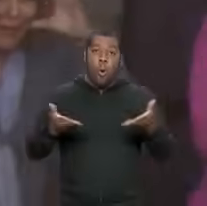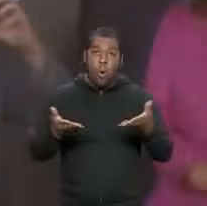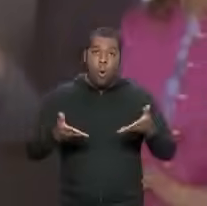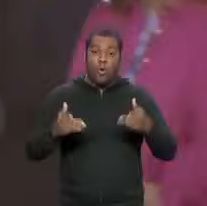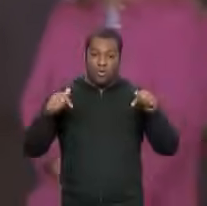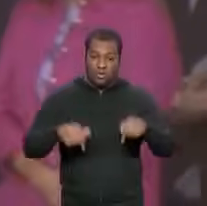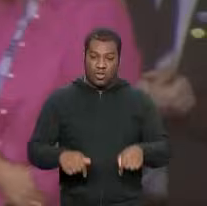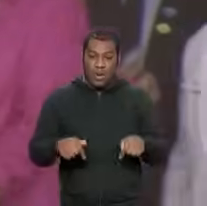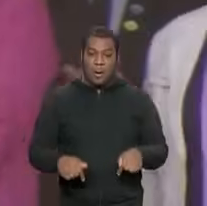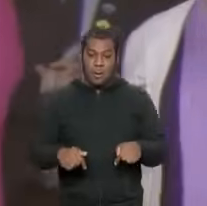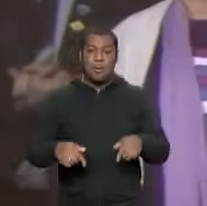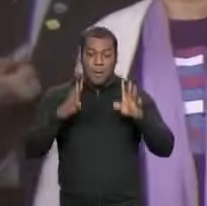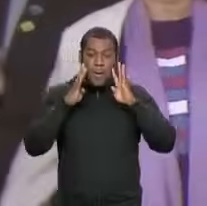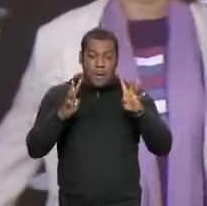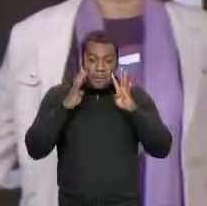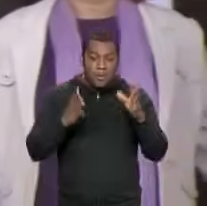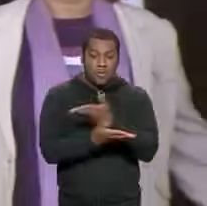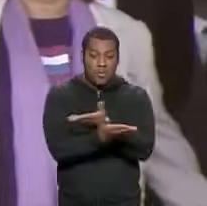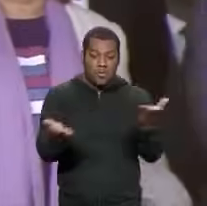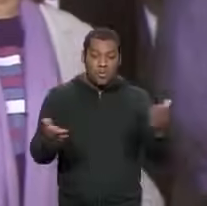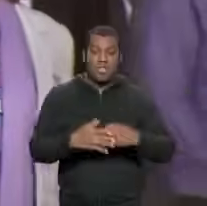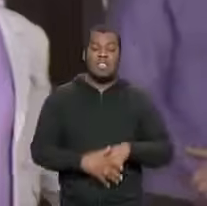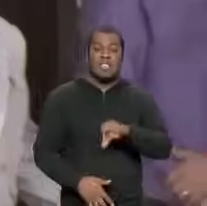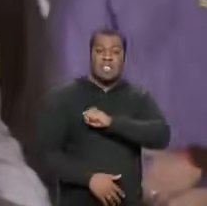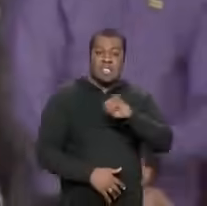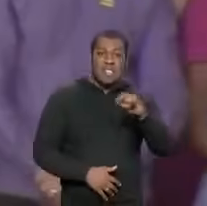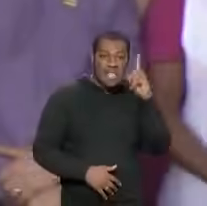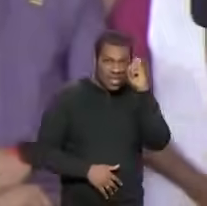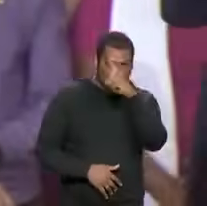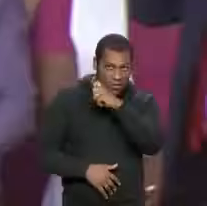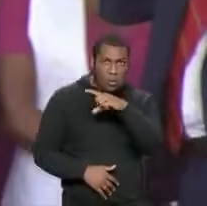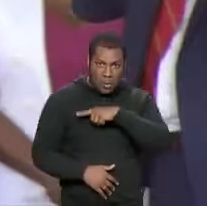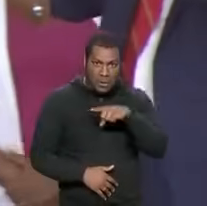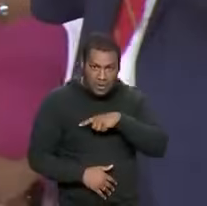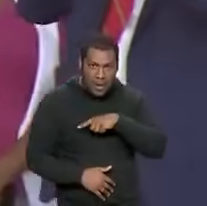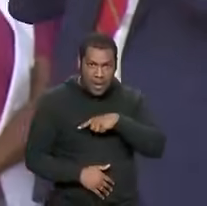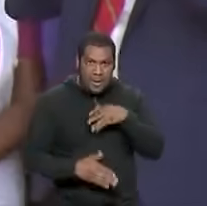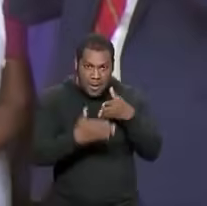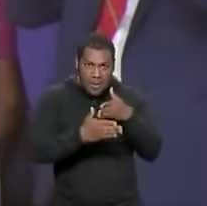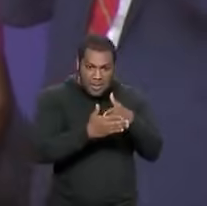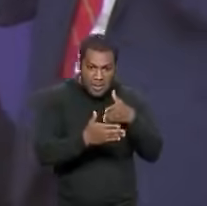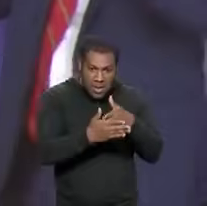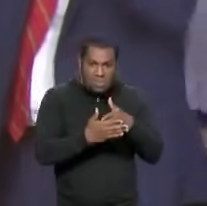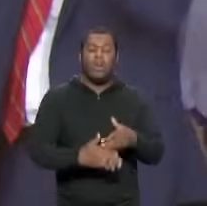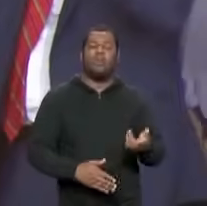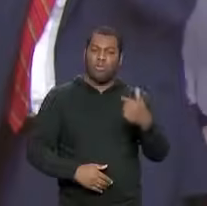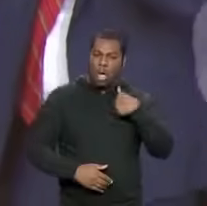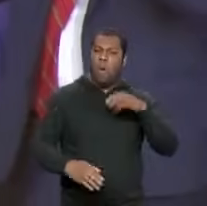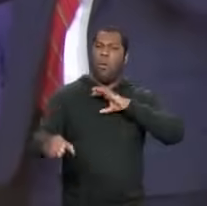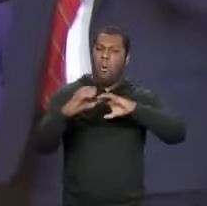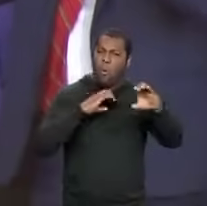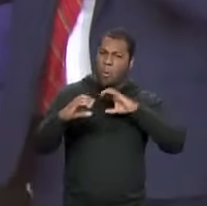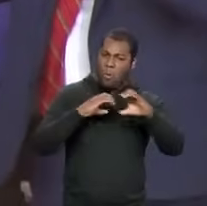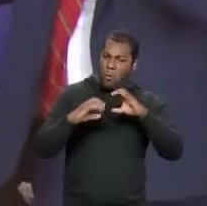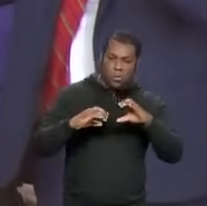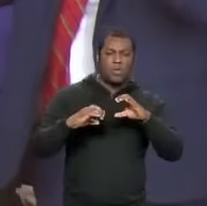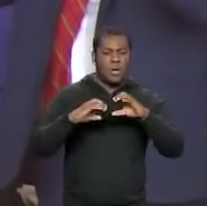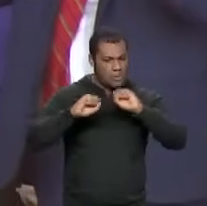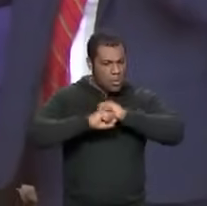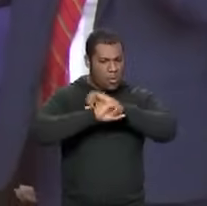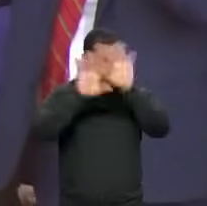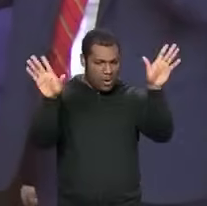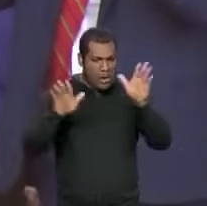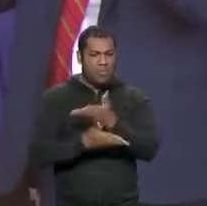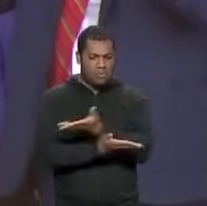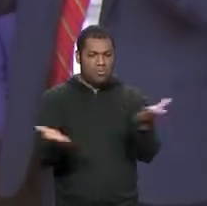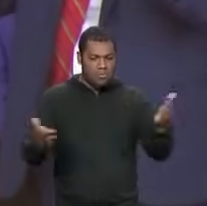e se tiver dificuldade a gente vai conversar com vocês com a mesma honestidade que vocês